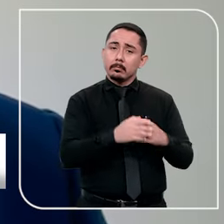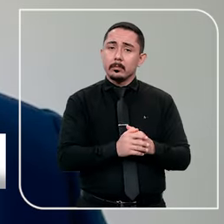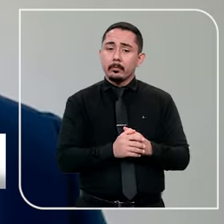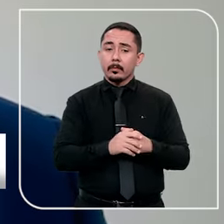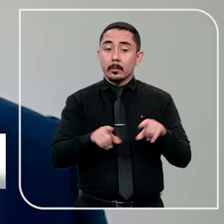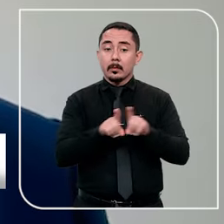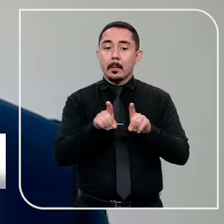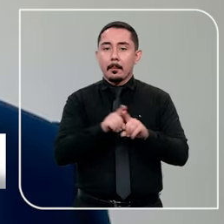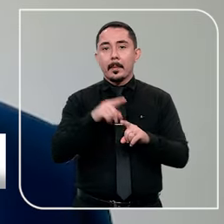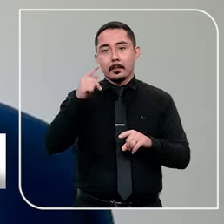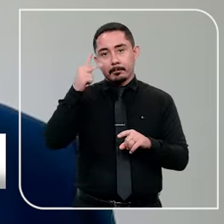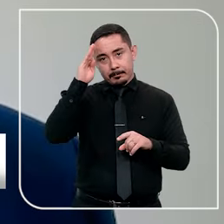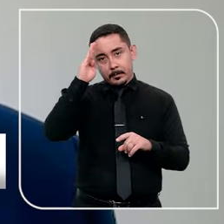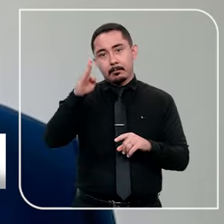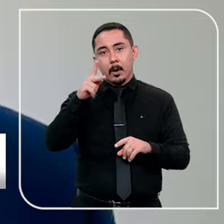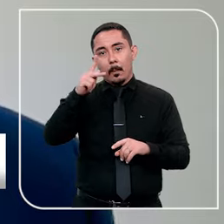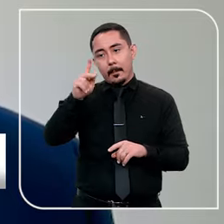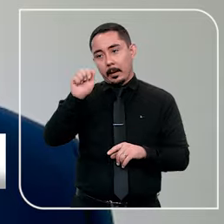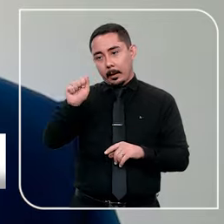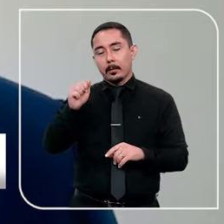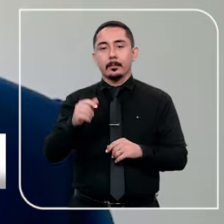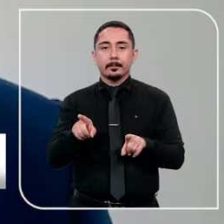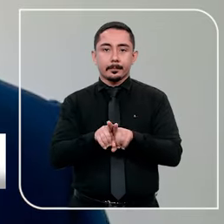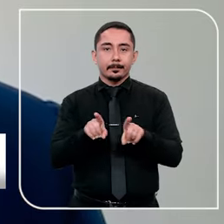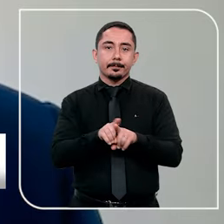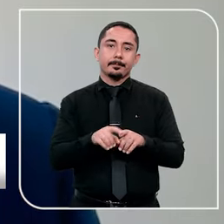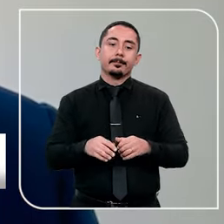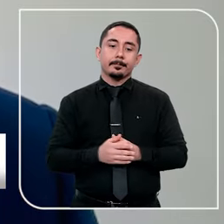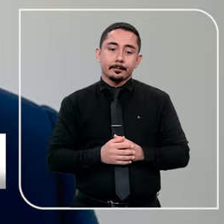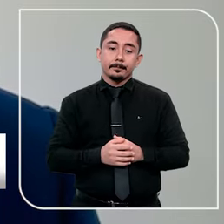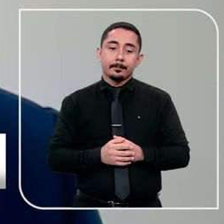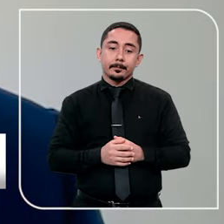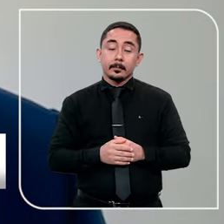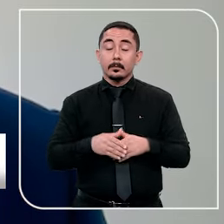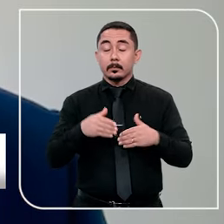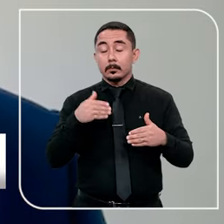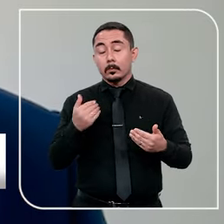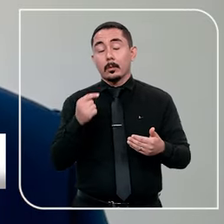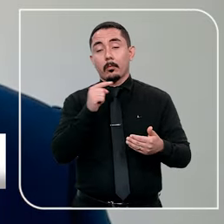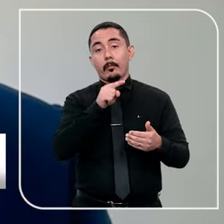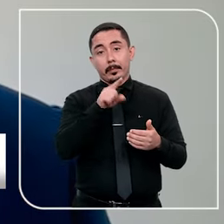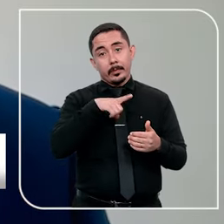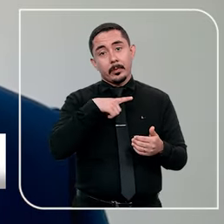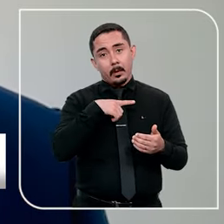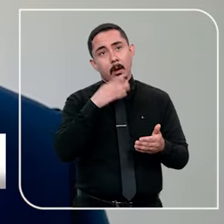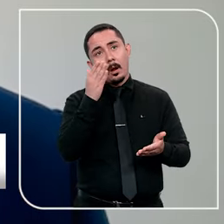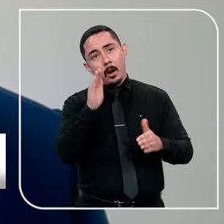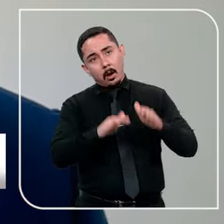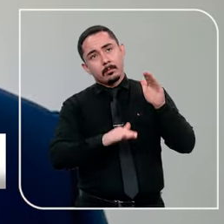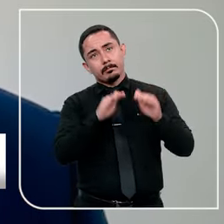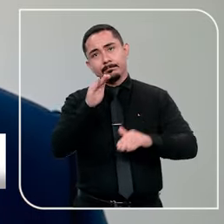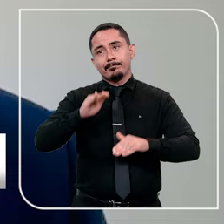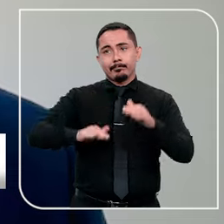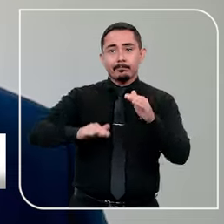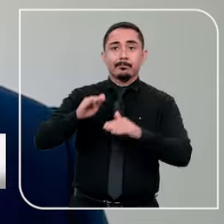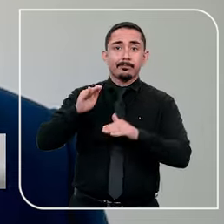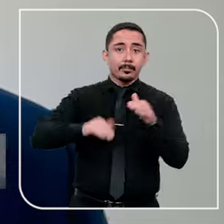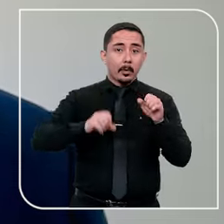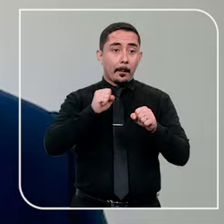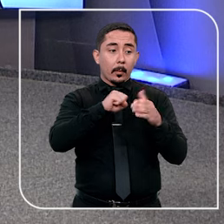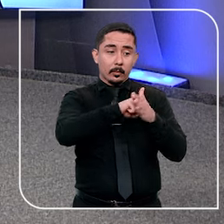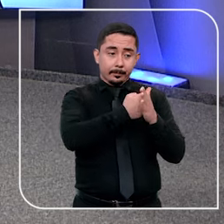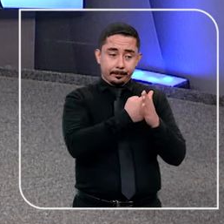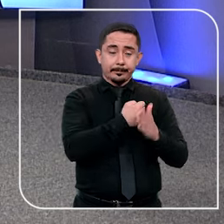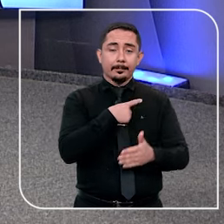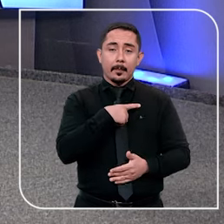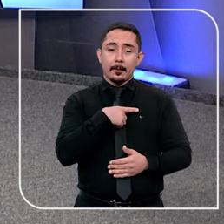e também na questão de pensão alimentícia por isso temperabilidade do bem de família tem as suas exceções ela